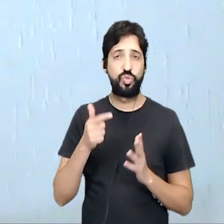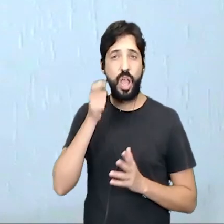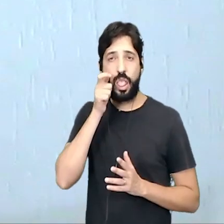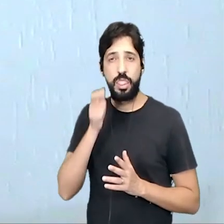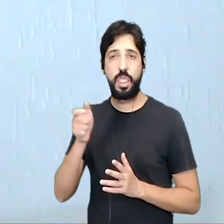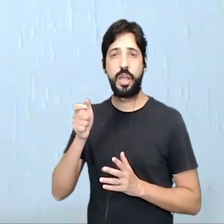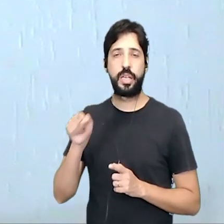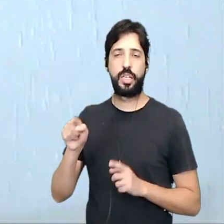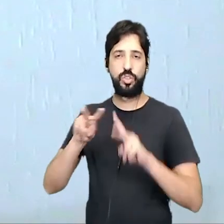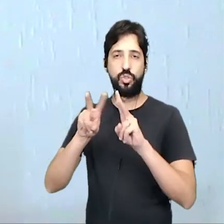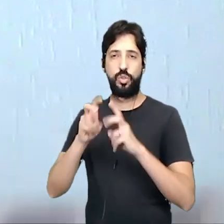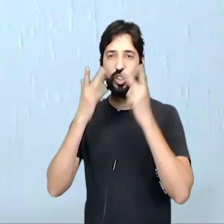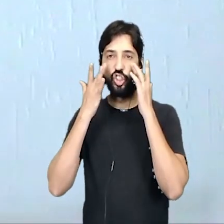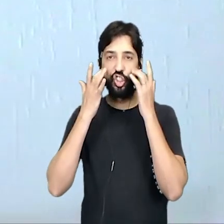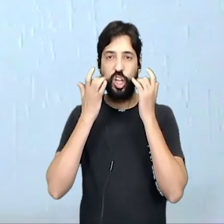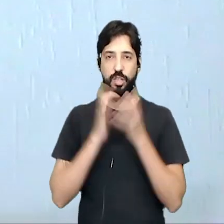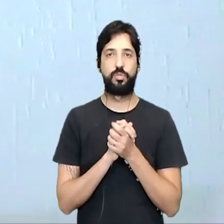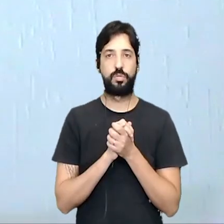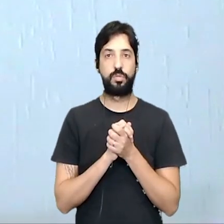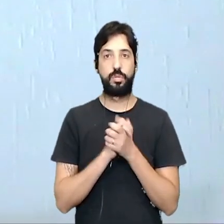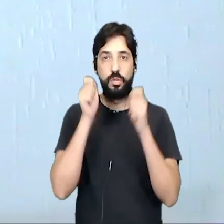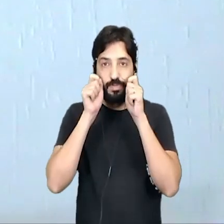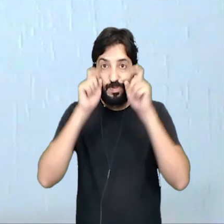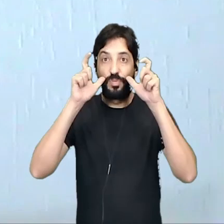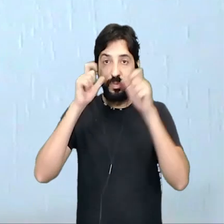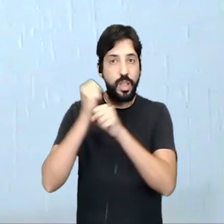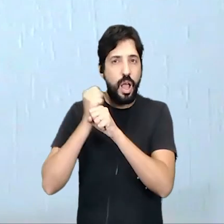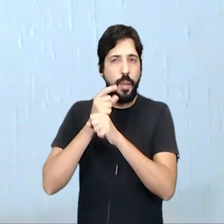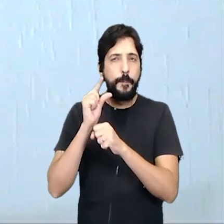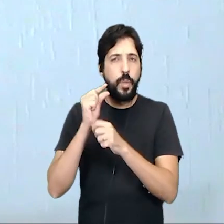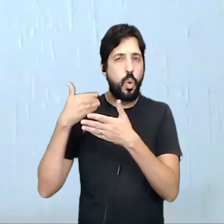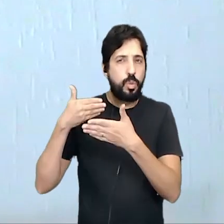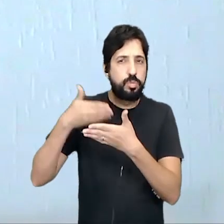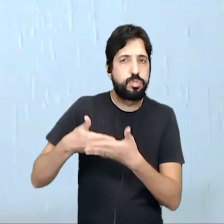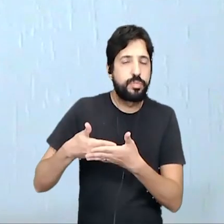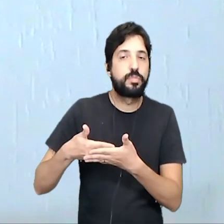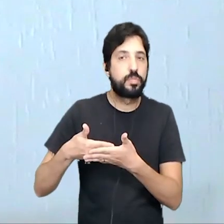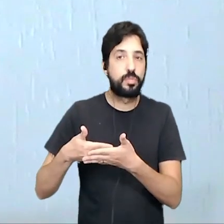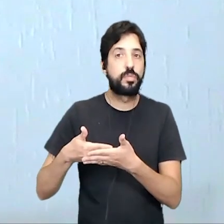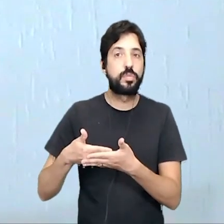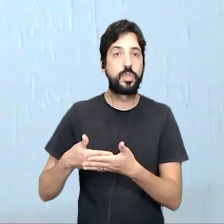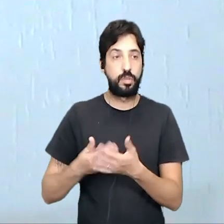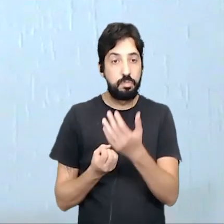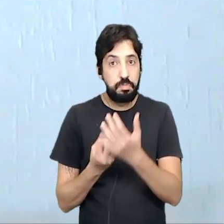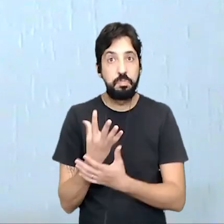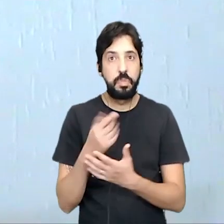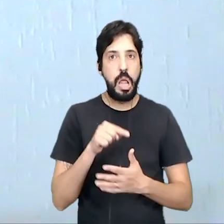os povos indígenas não tinham nenhum interesse com esse lugar do teatro. Ele se despertou nos últimos